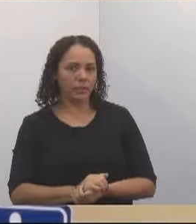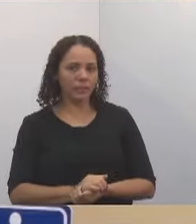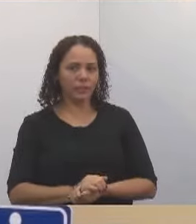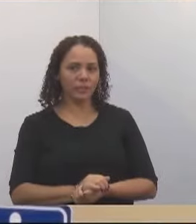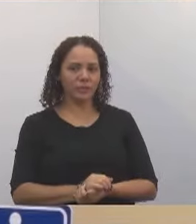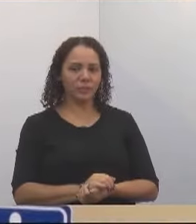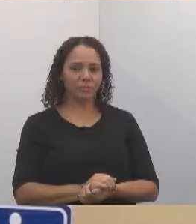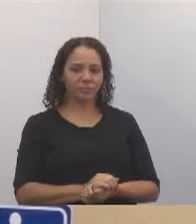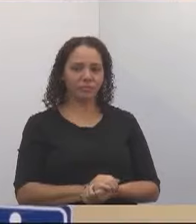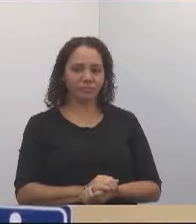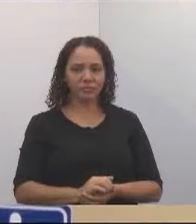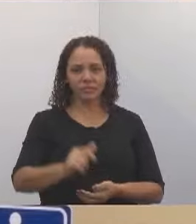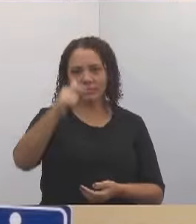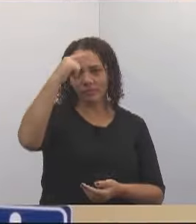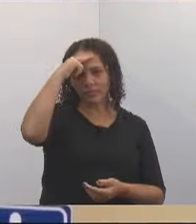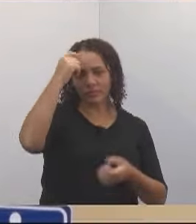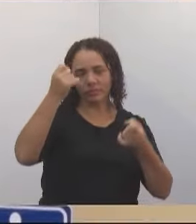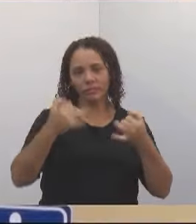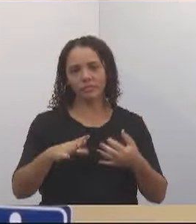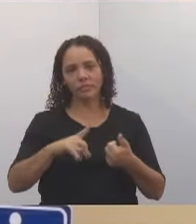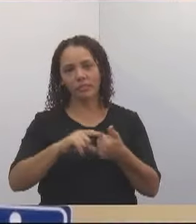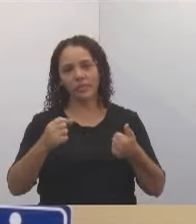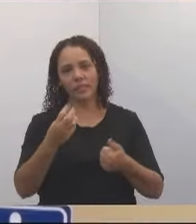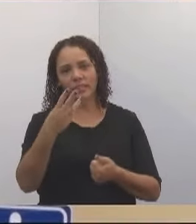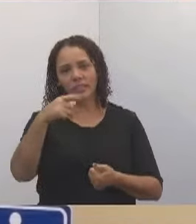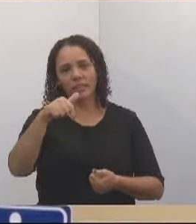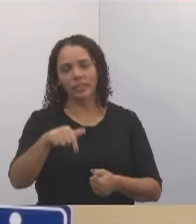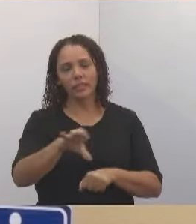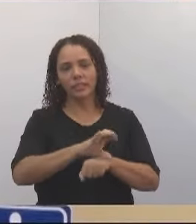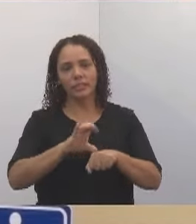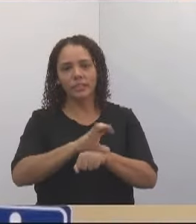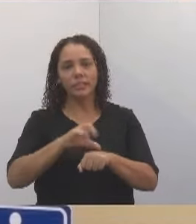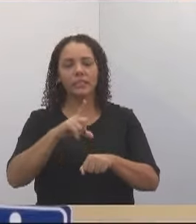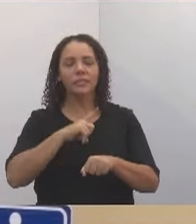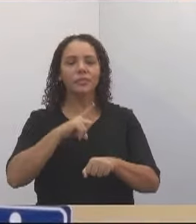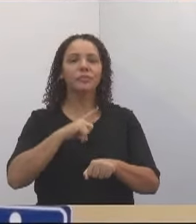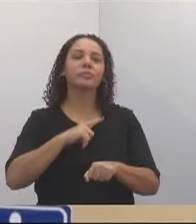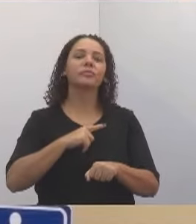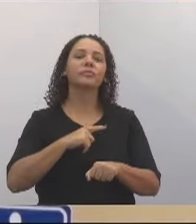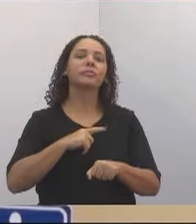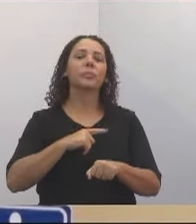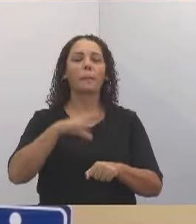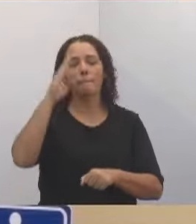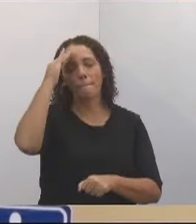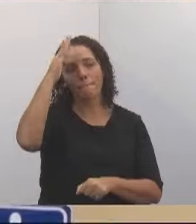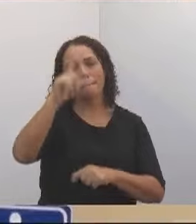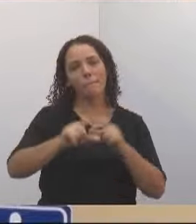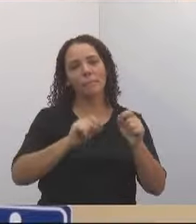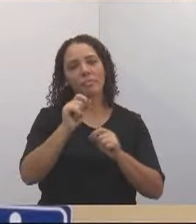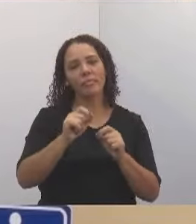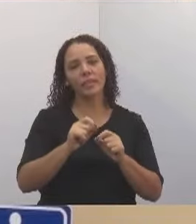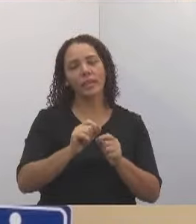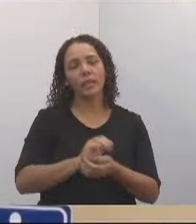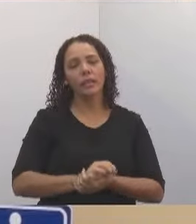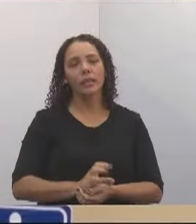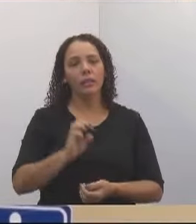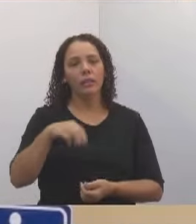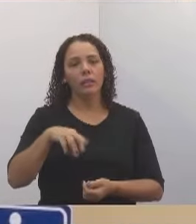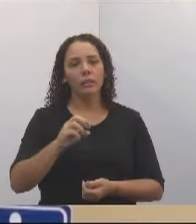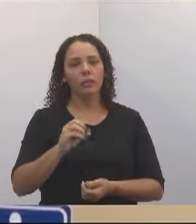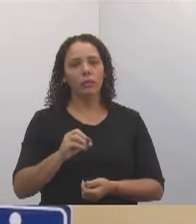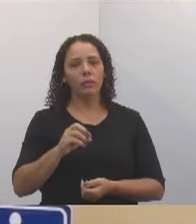O Luiz Flávio falou muito bem aqui do artigo 37 da Constituição, que tem como um dos seus princípios o princípio da